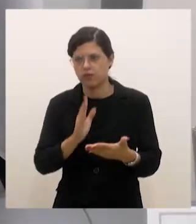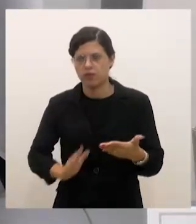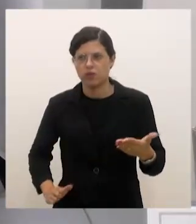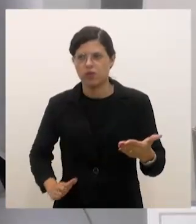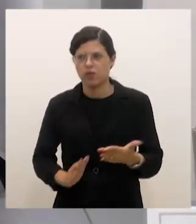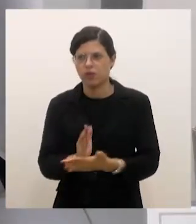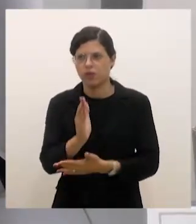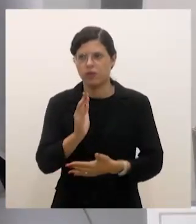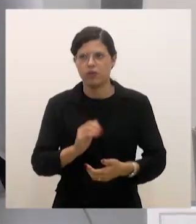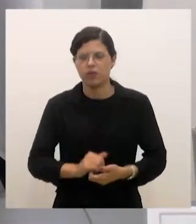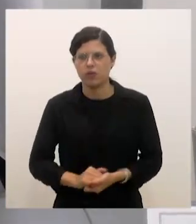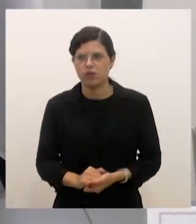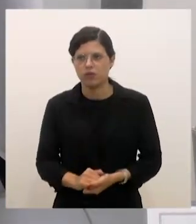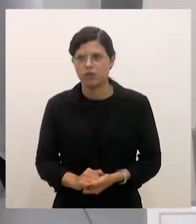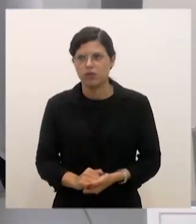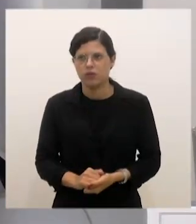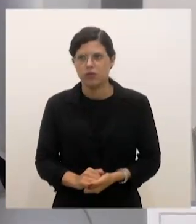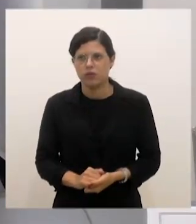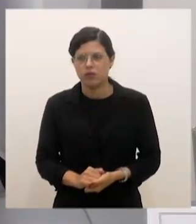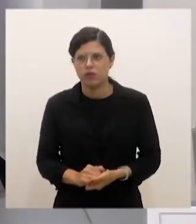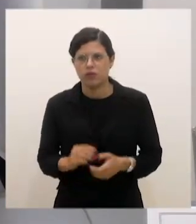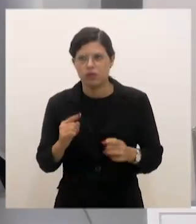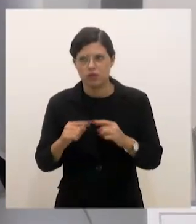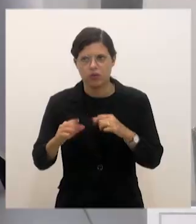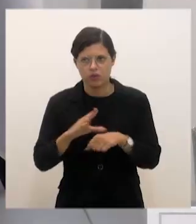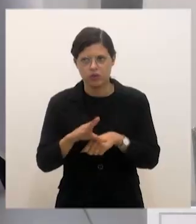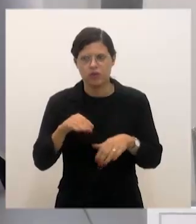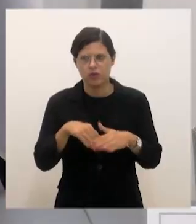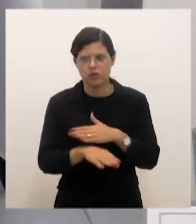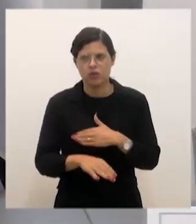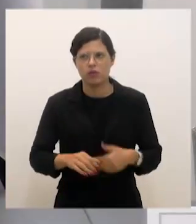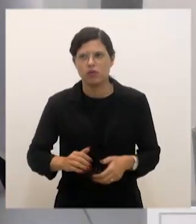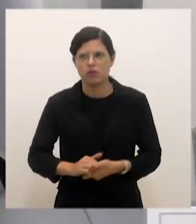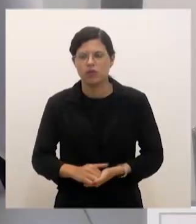permaneçam como estão. Aprovado. O voto pela inconstitucionalidade vai a arquivo.